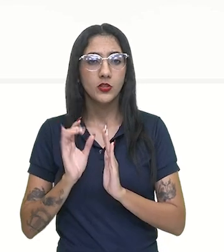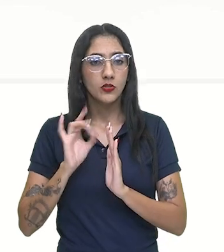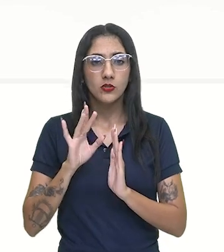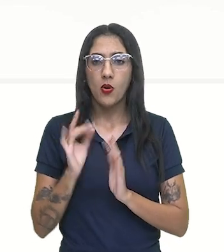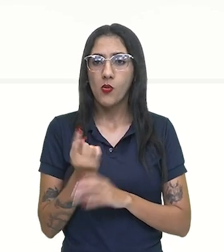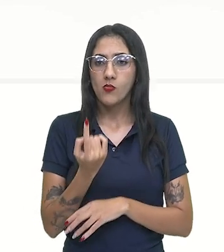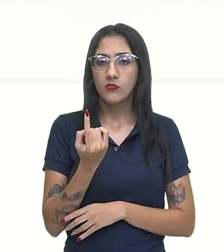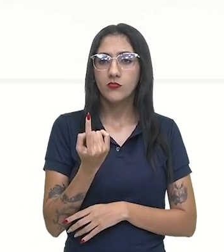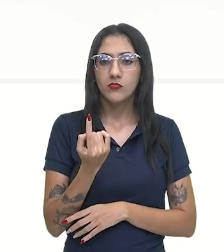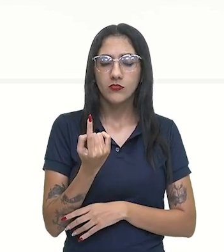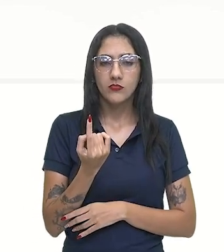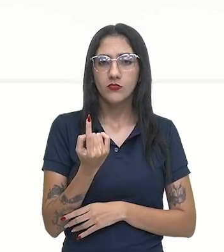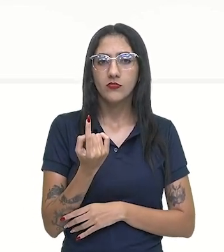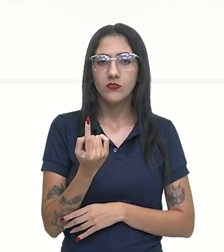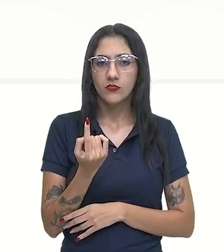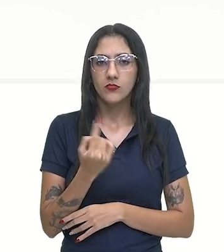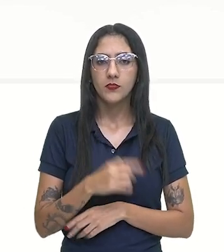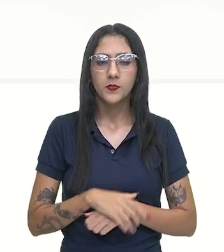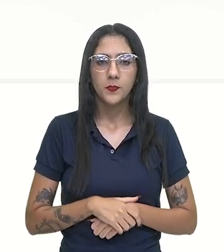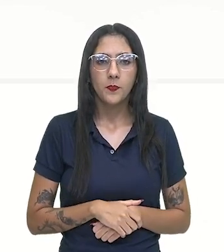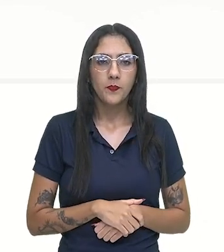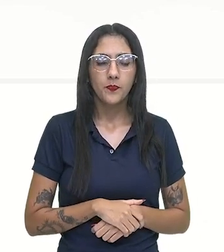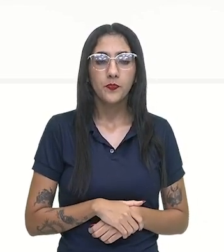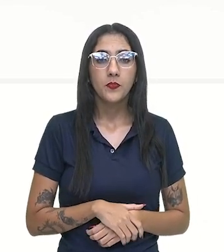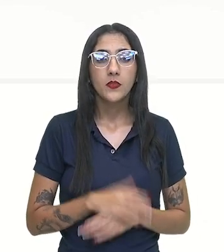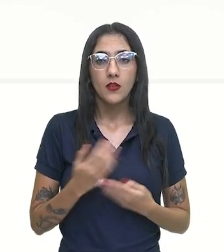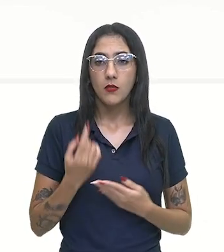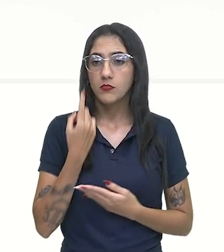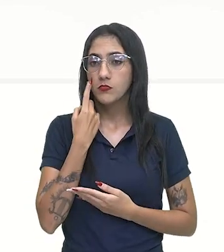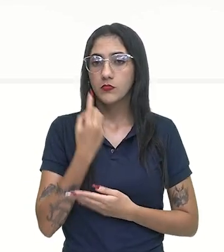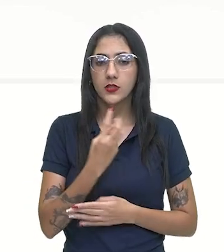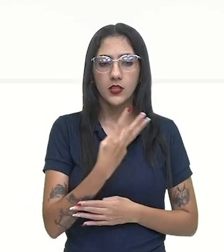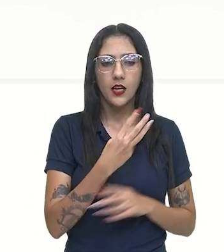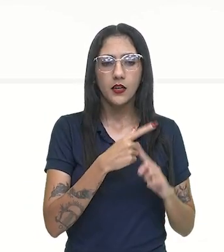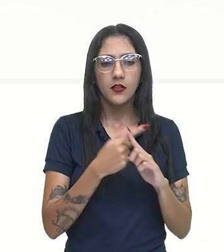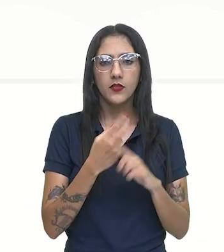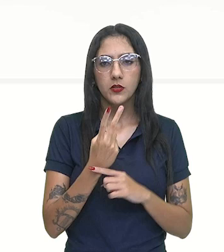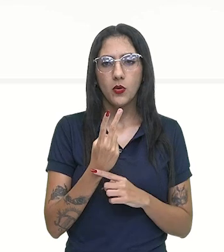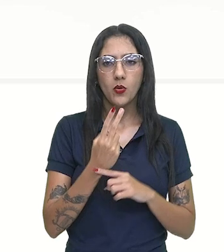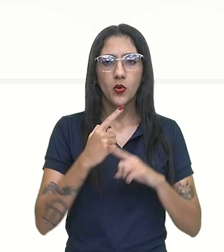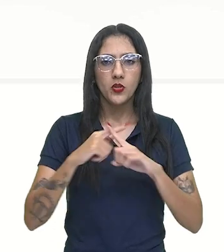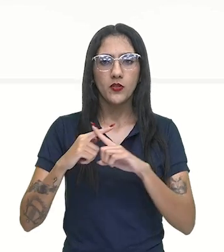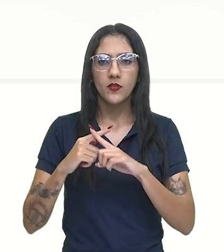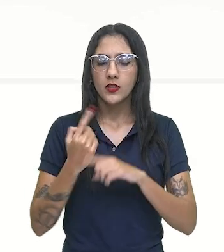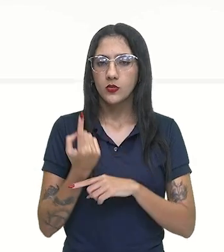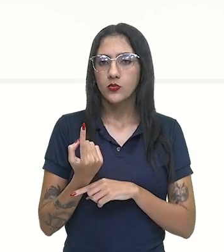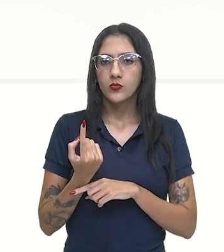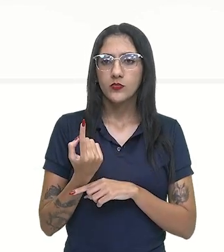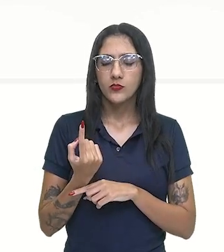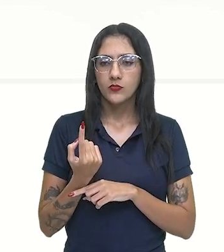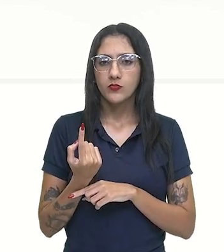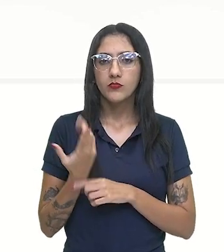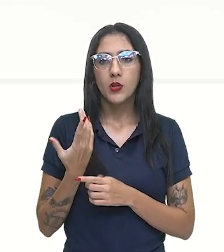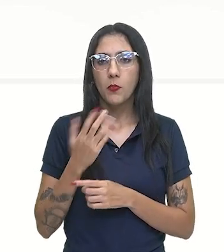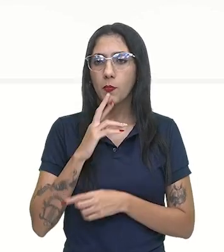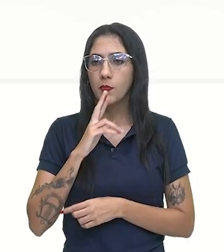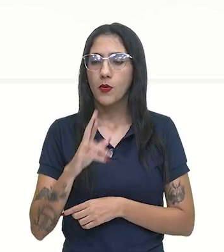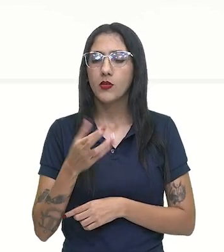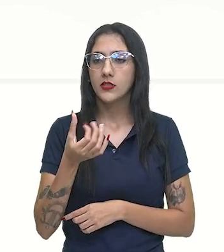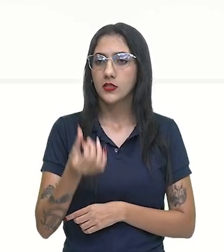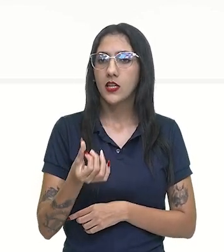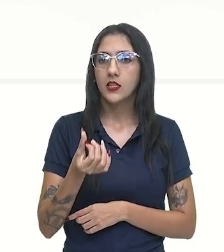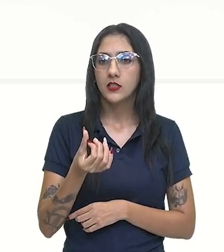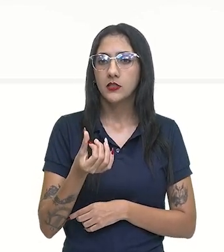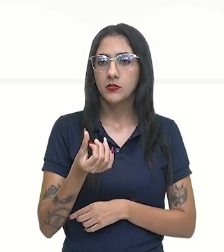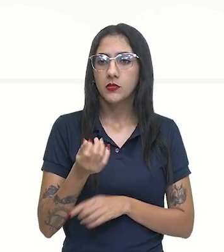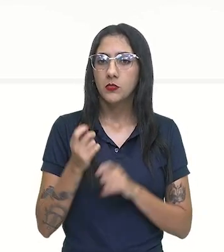só resta então 1. Então aqui eu tenho que considerar 3 vezes 2 vezes 1, somente 6 números são